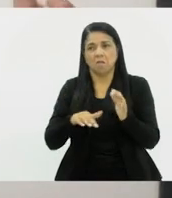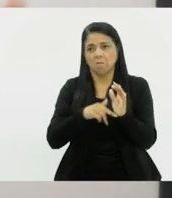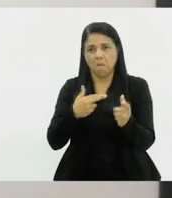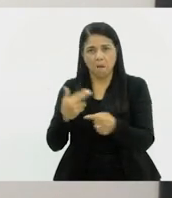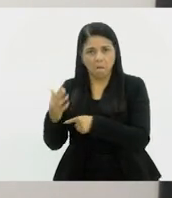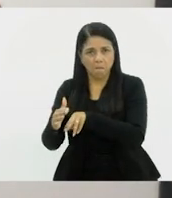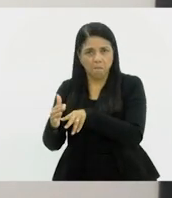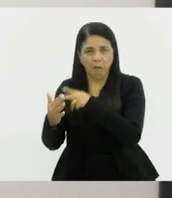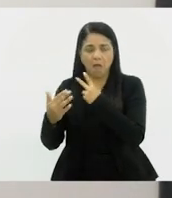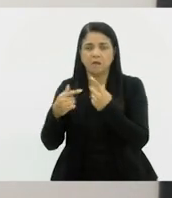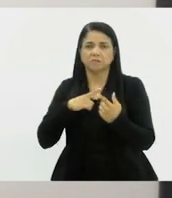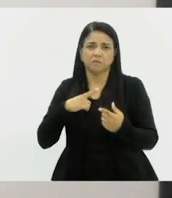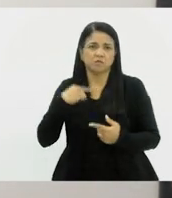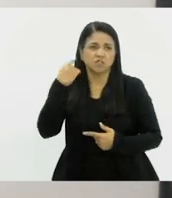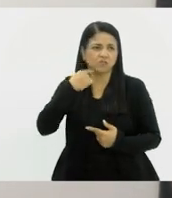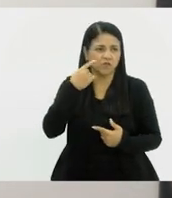reforma